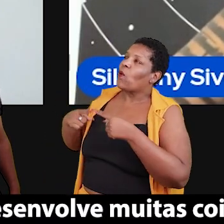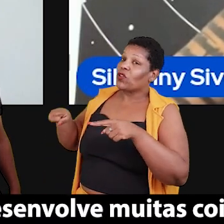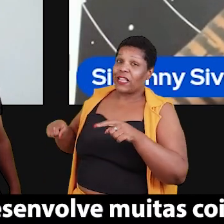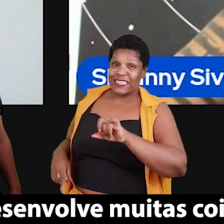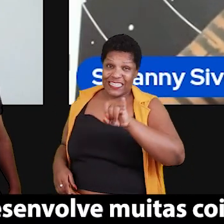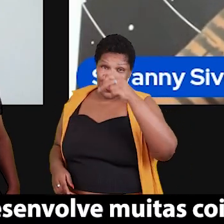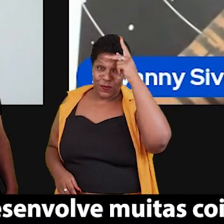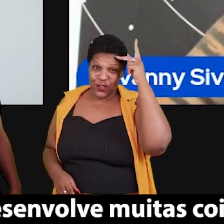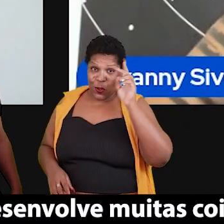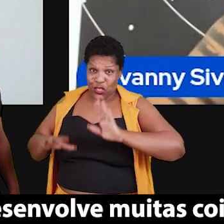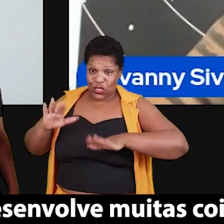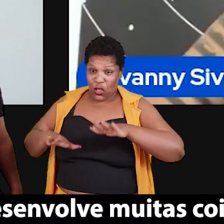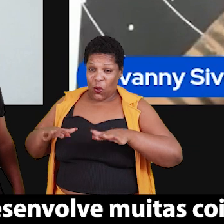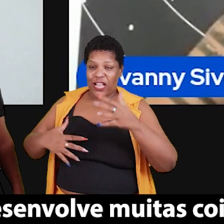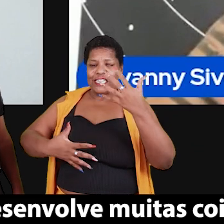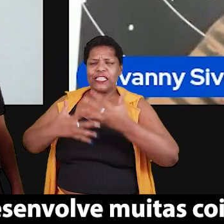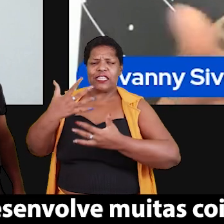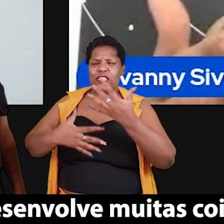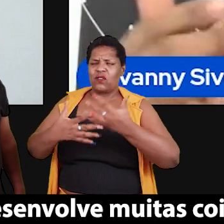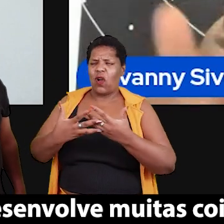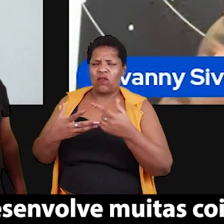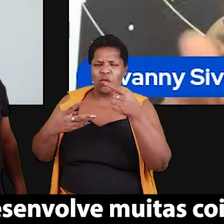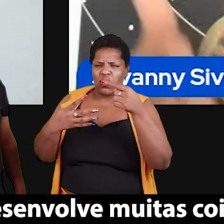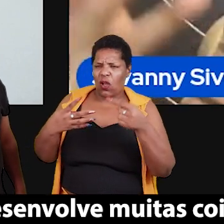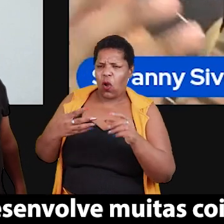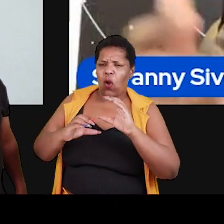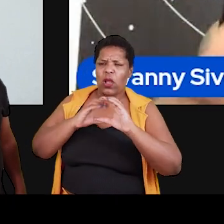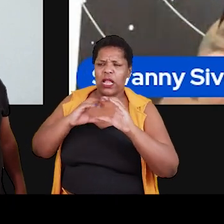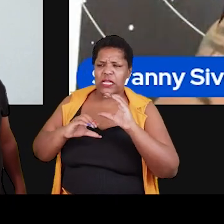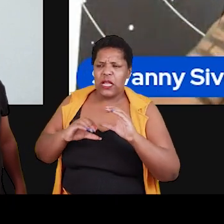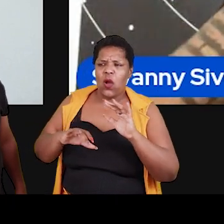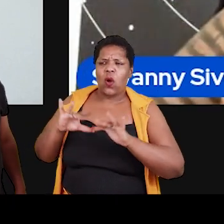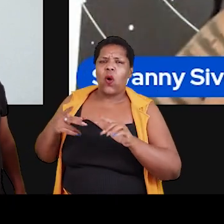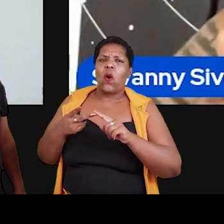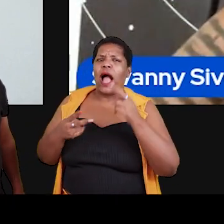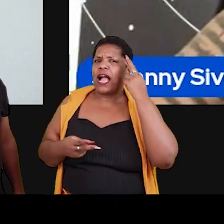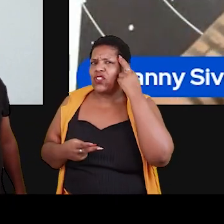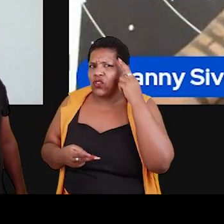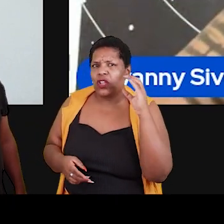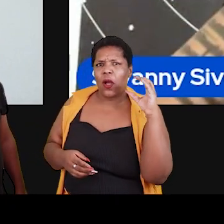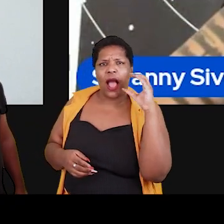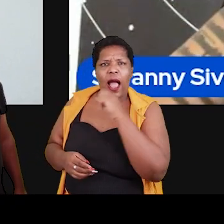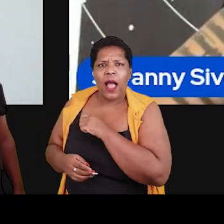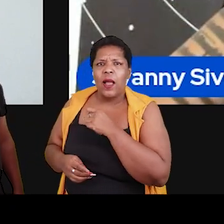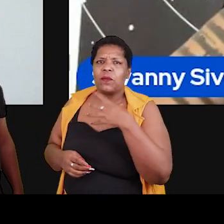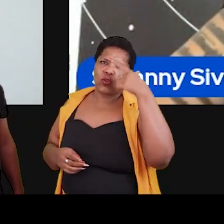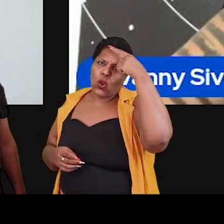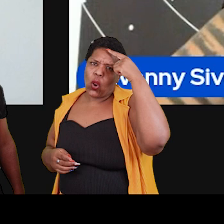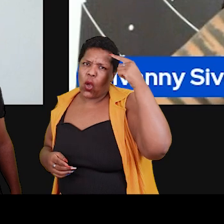Quem toca desenvolve muitas coisas, coordenação motora, raciocínio lógico, rápido.